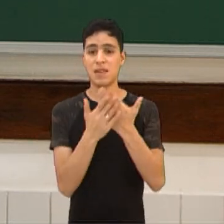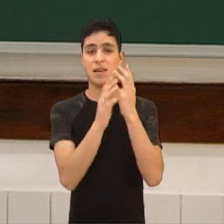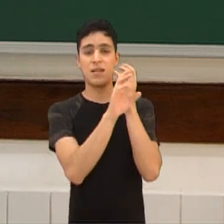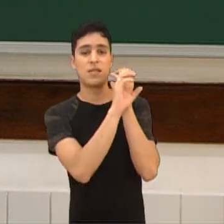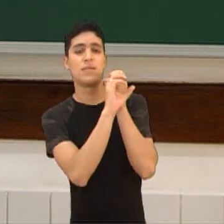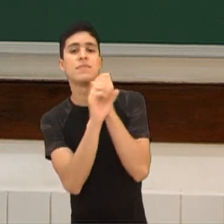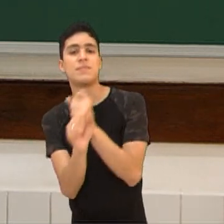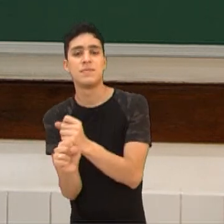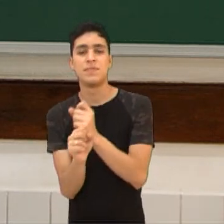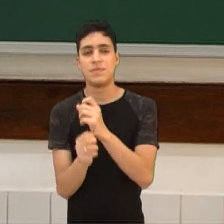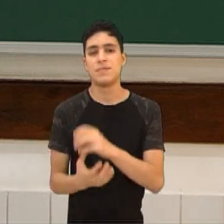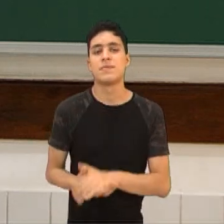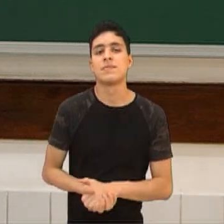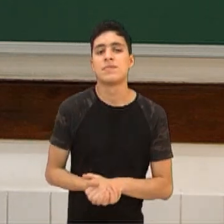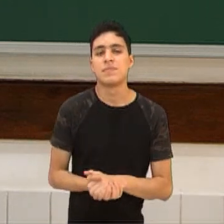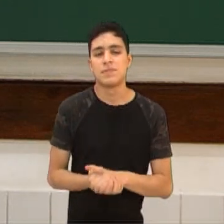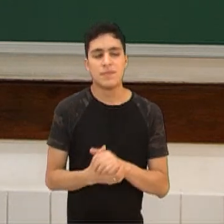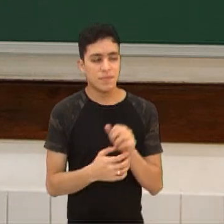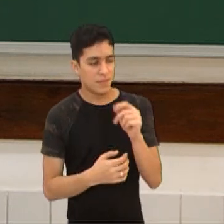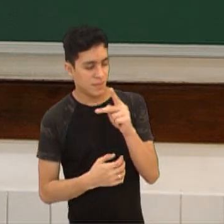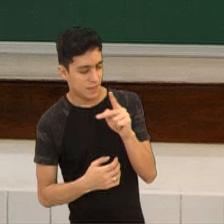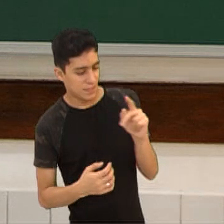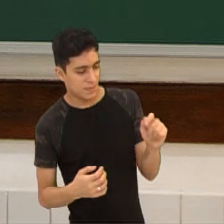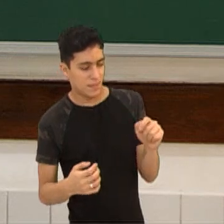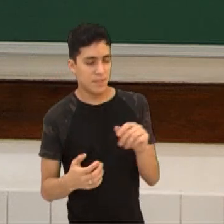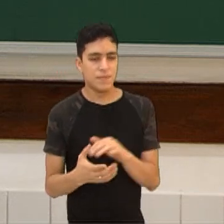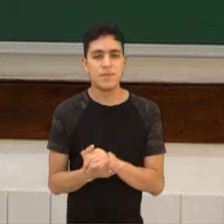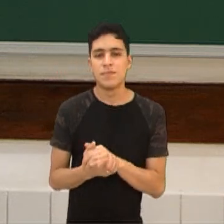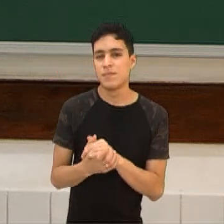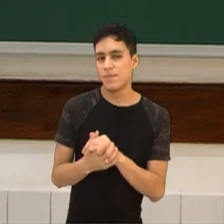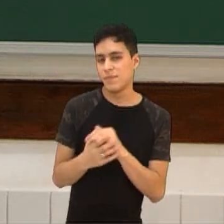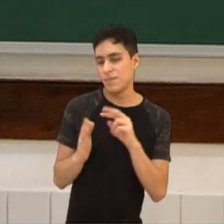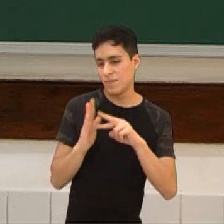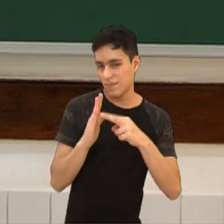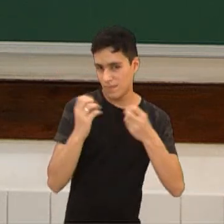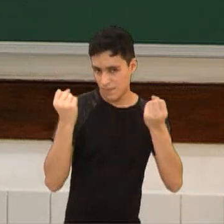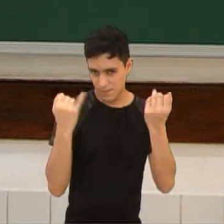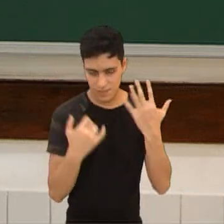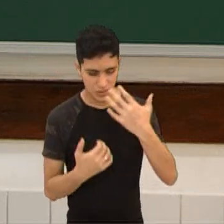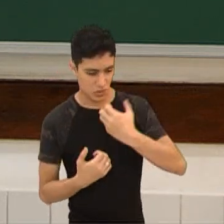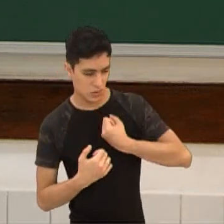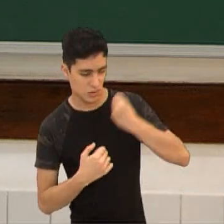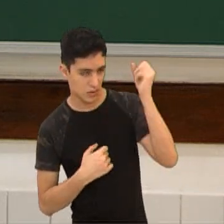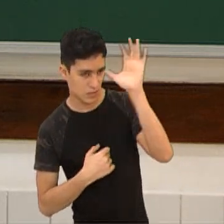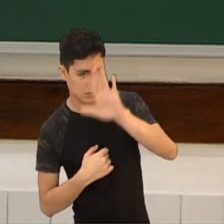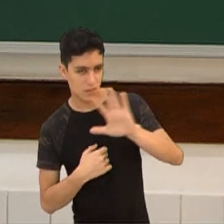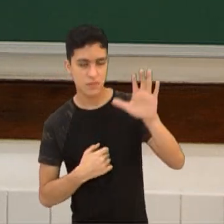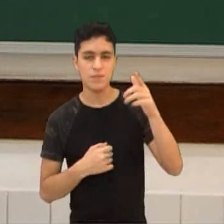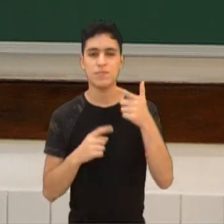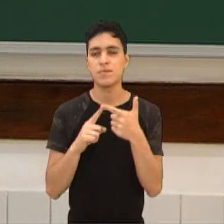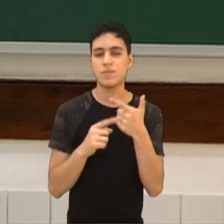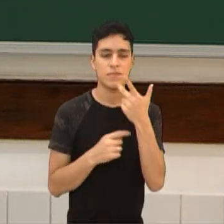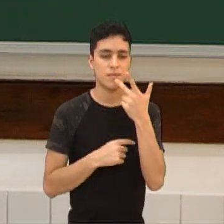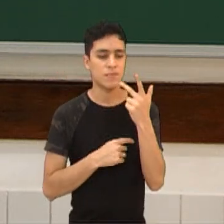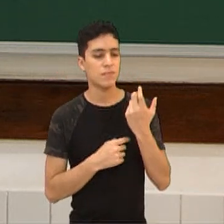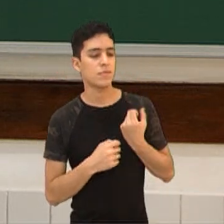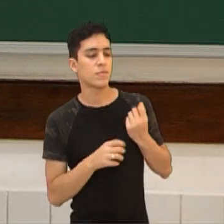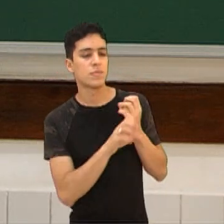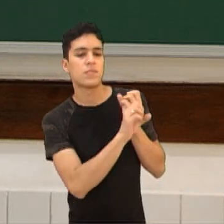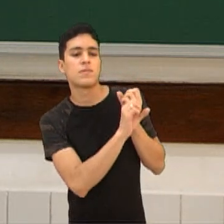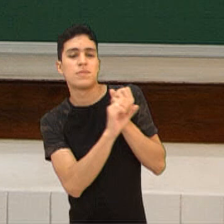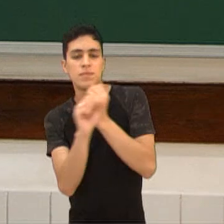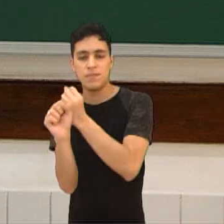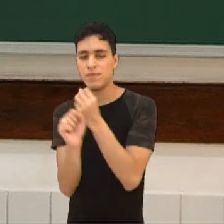de retomada, progressão aritmética. Nós falamos aqui do termo geral, falamos da soma de